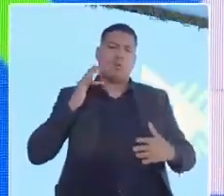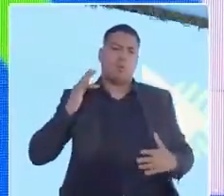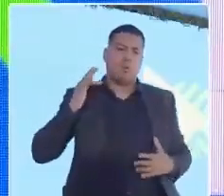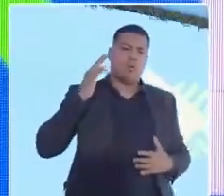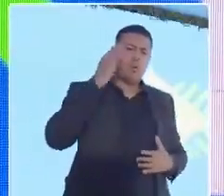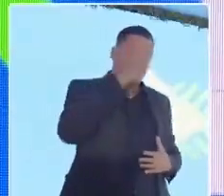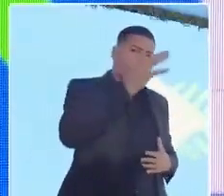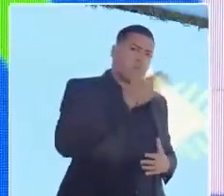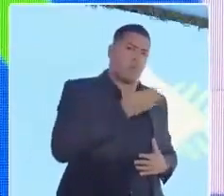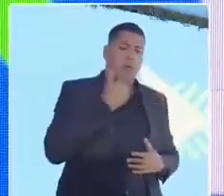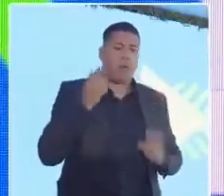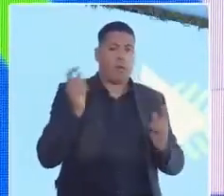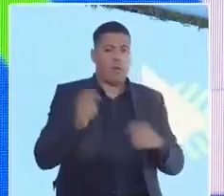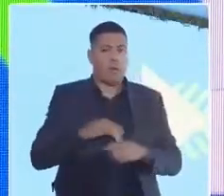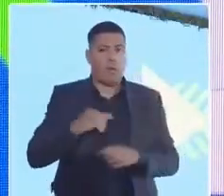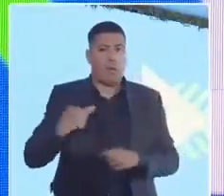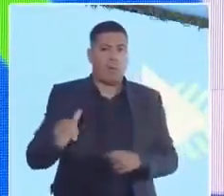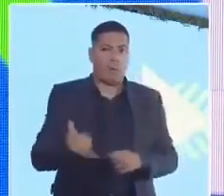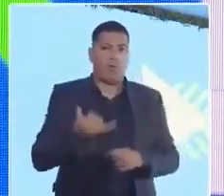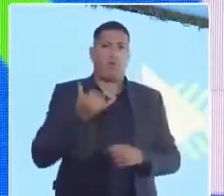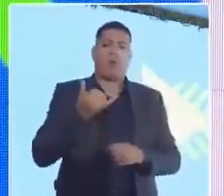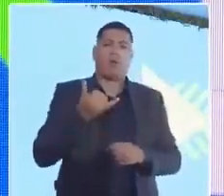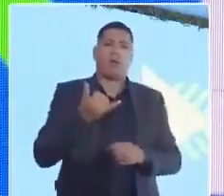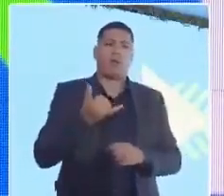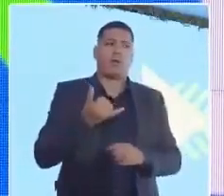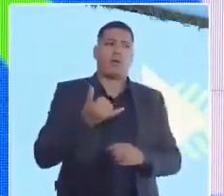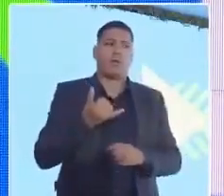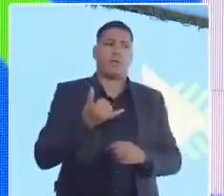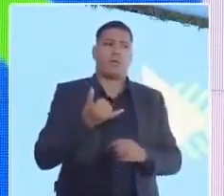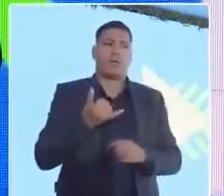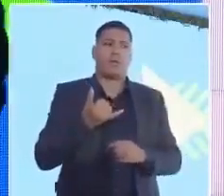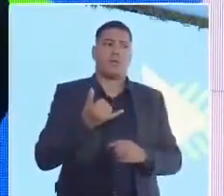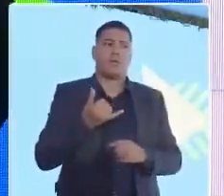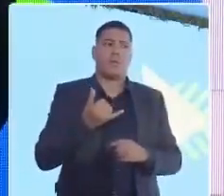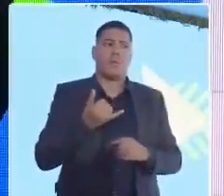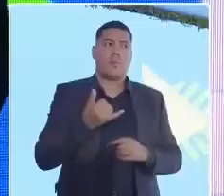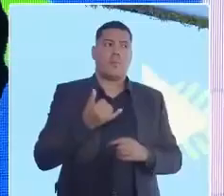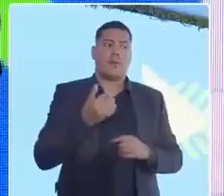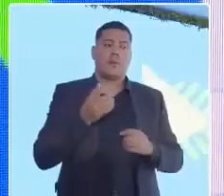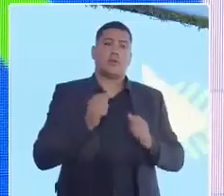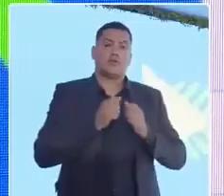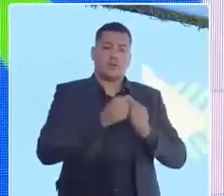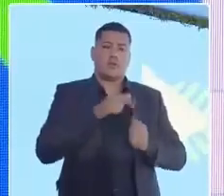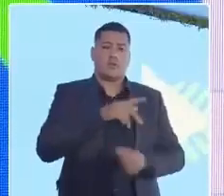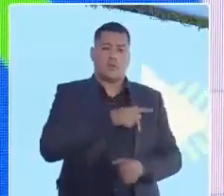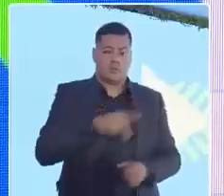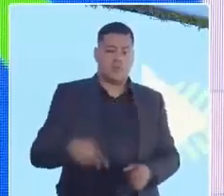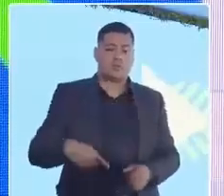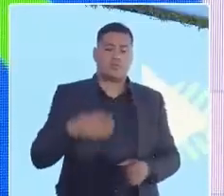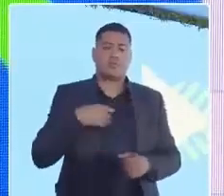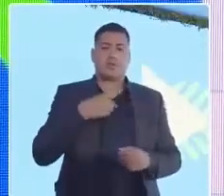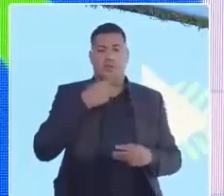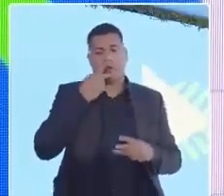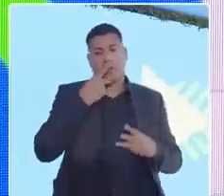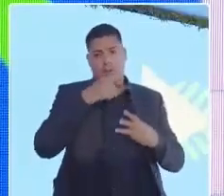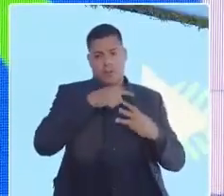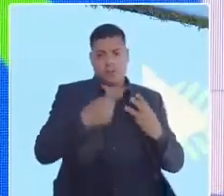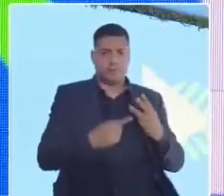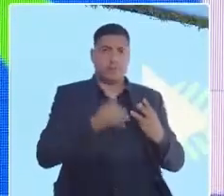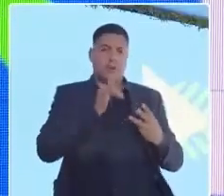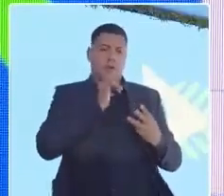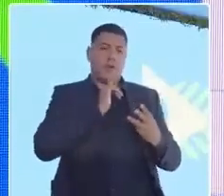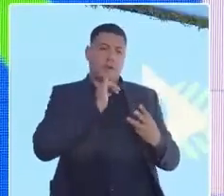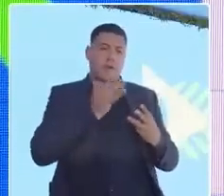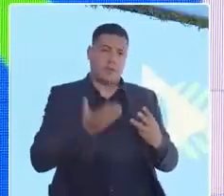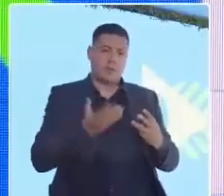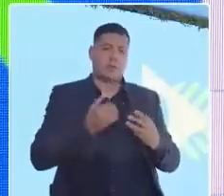se for aproveitado poderá ser uma inflexão sem precedentes eu vou dar três exemplos aonde eu acredito